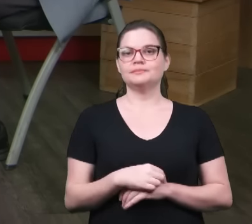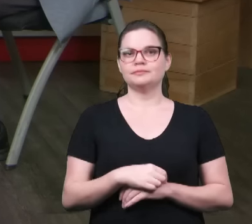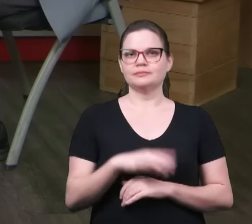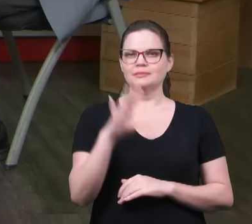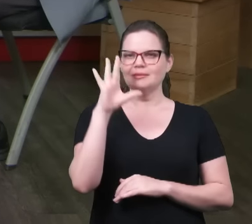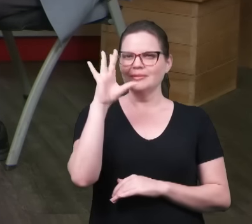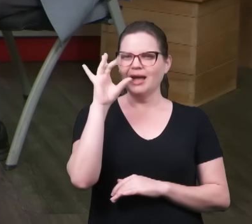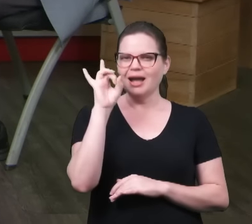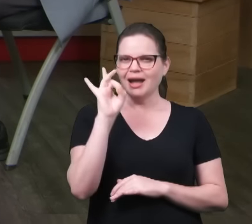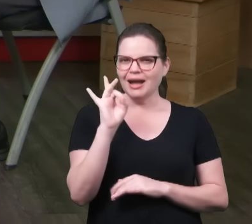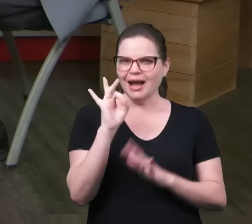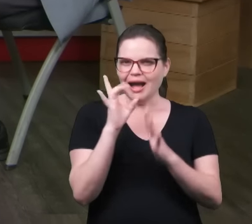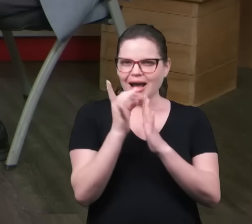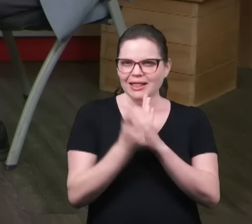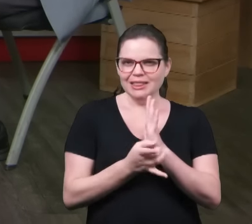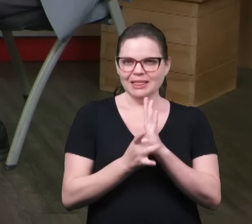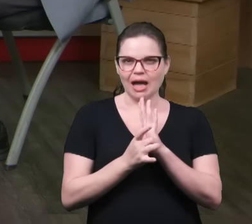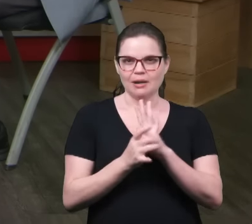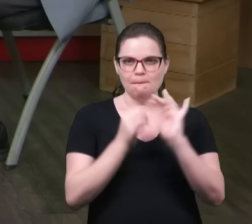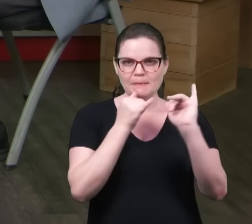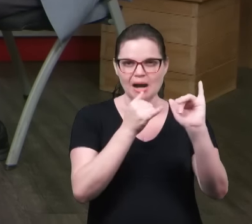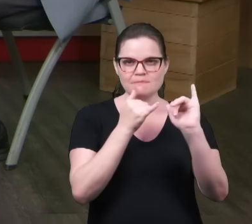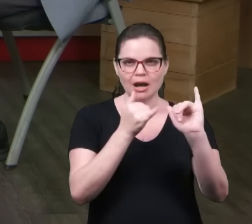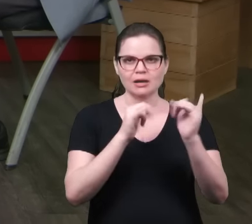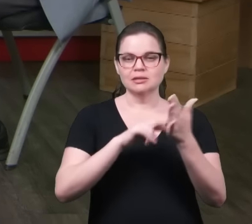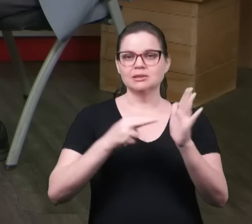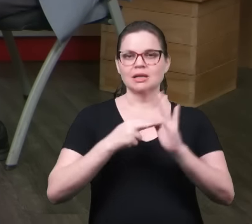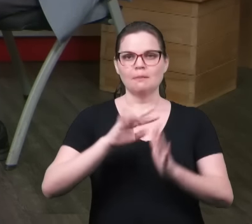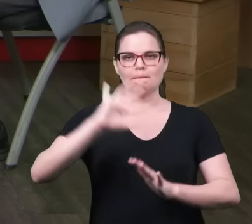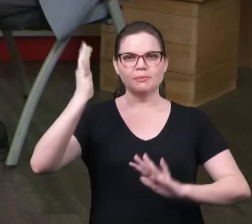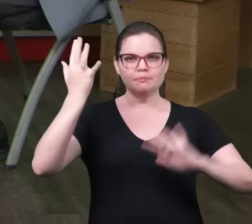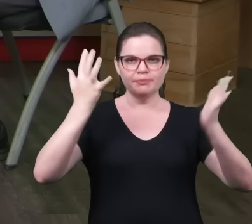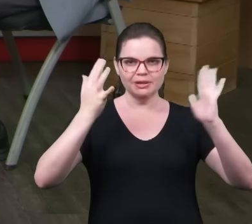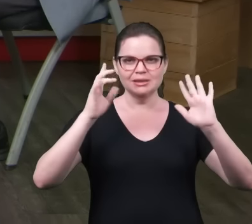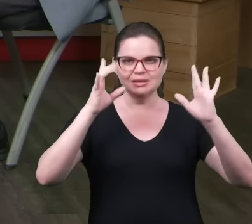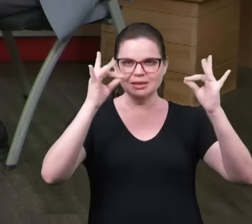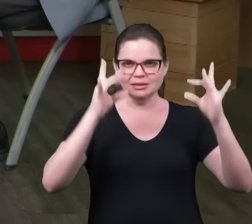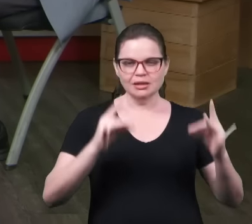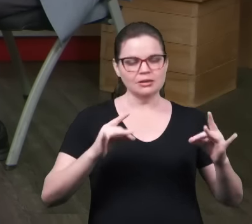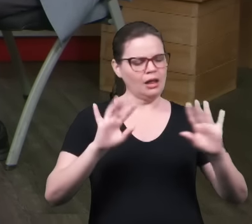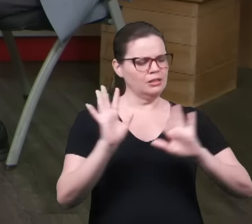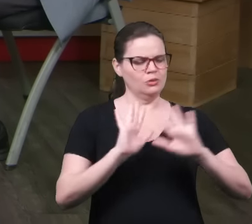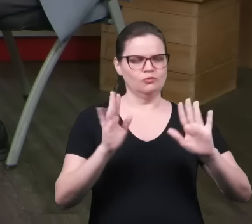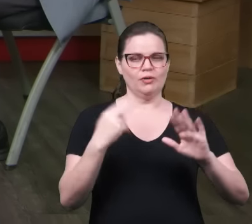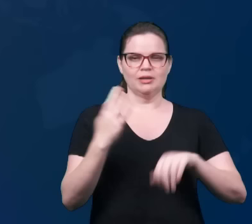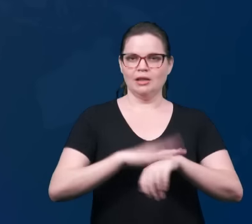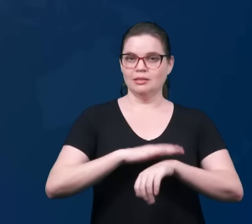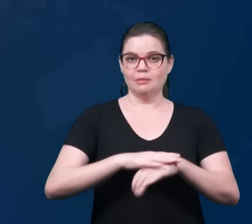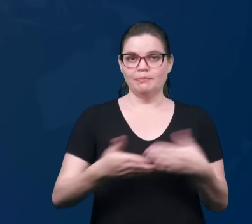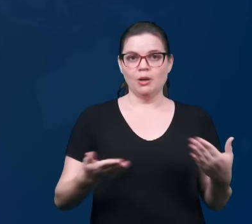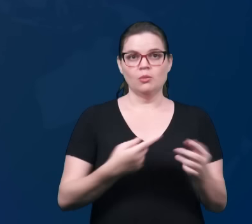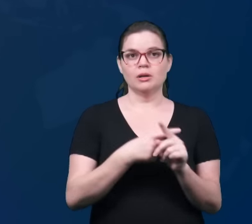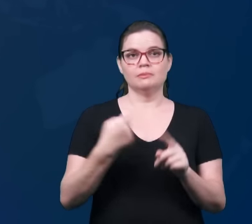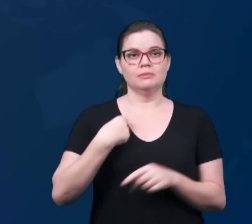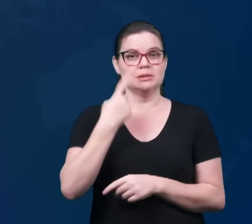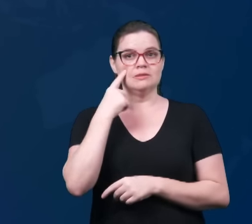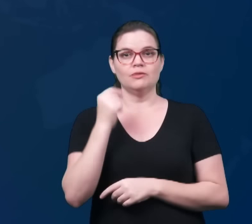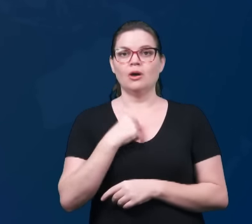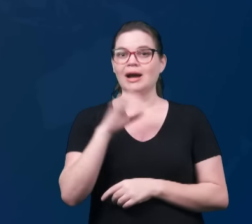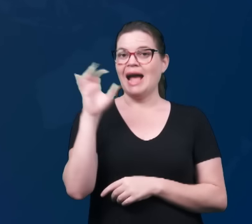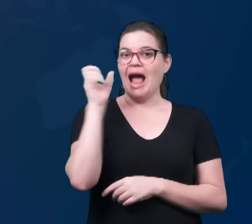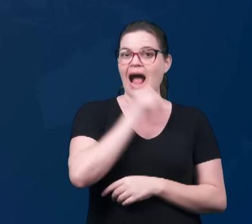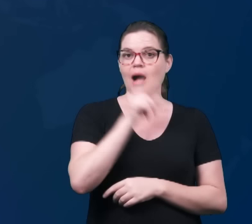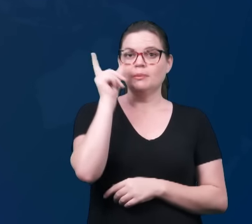cada trombeta, não é? Mas é o momento da volta do Senhor Jesus. No momento, num abrir e fechar de